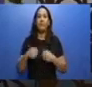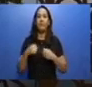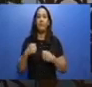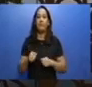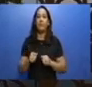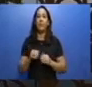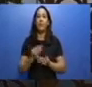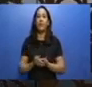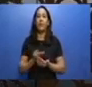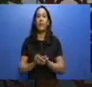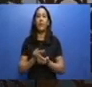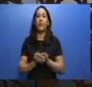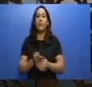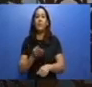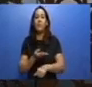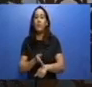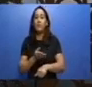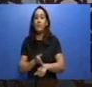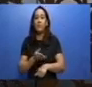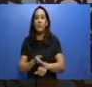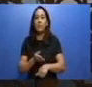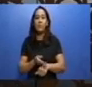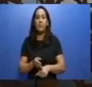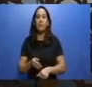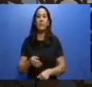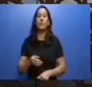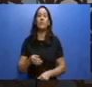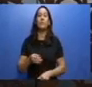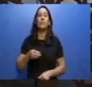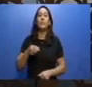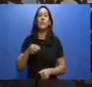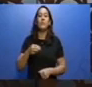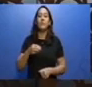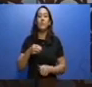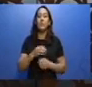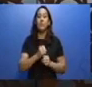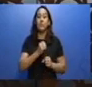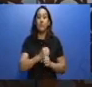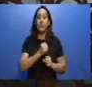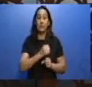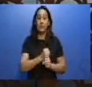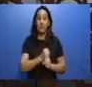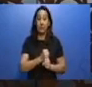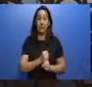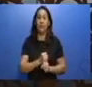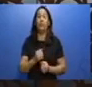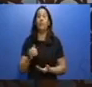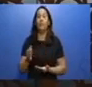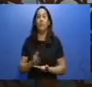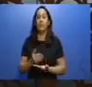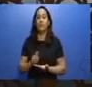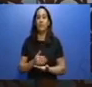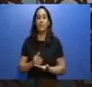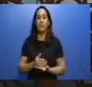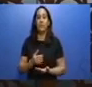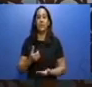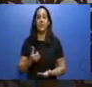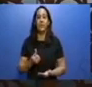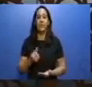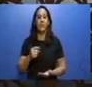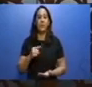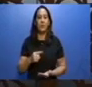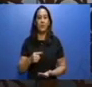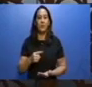de matemática, lá na página 61, já tá no jeito, né, que vocês são espertos, vocês já deixam tudo